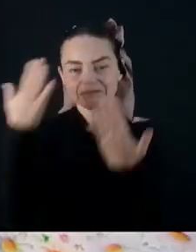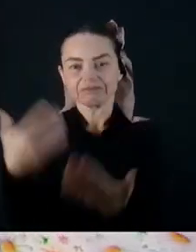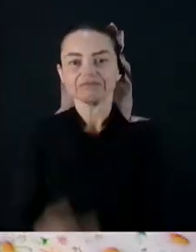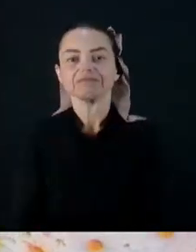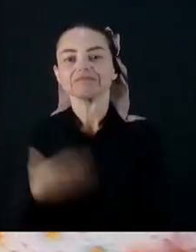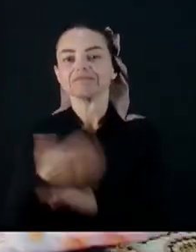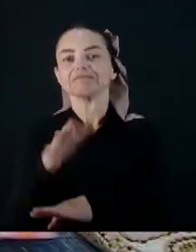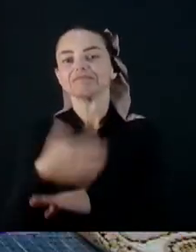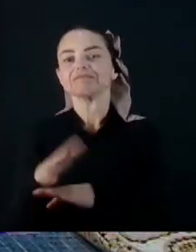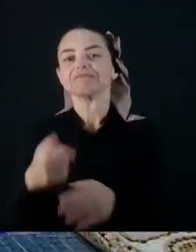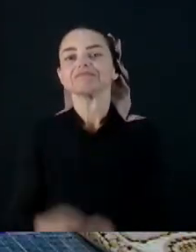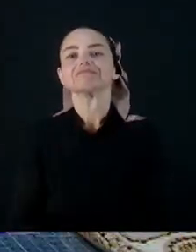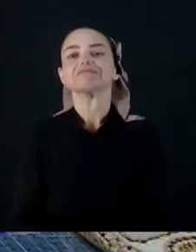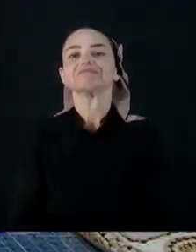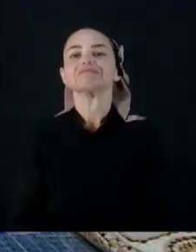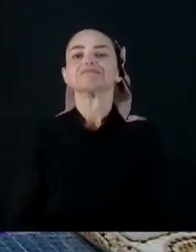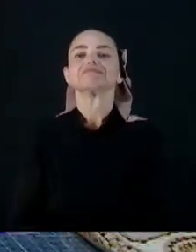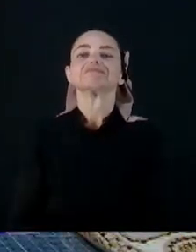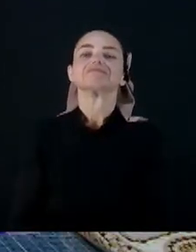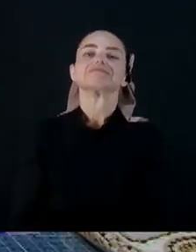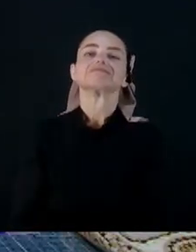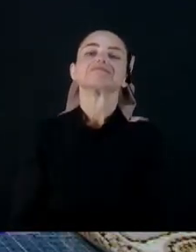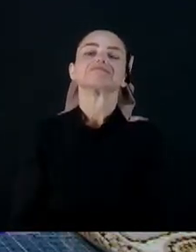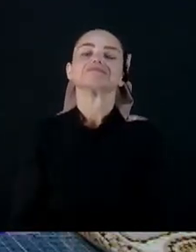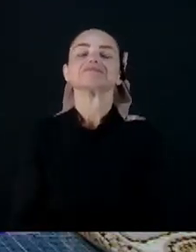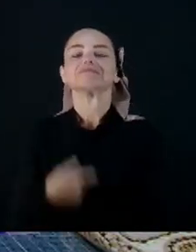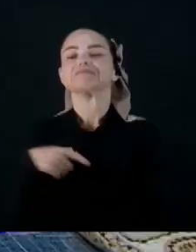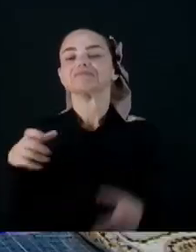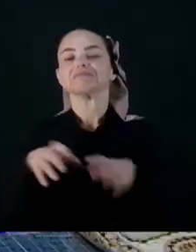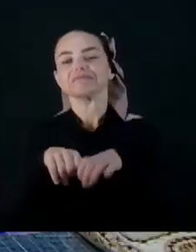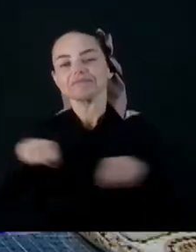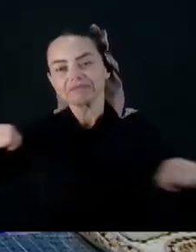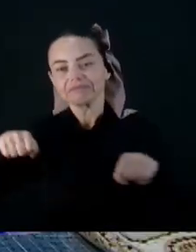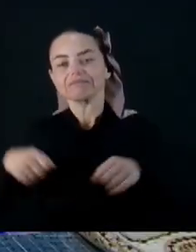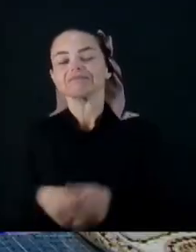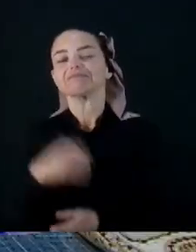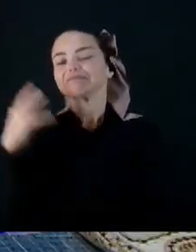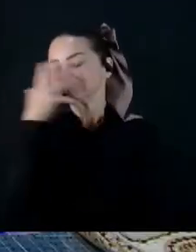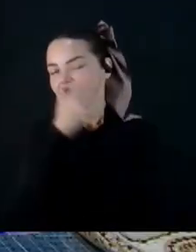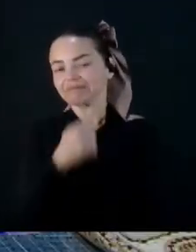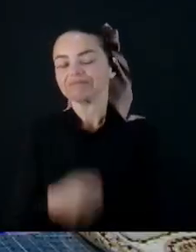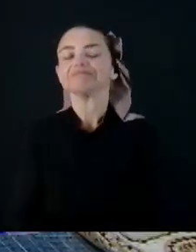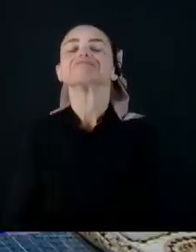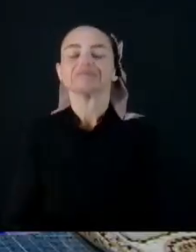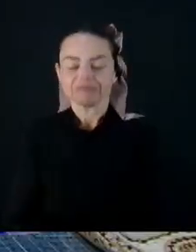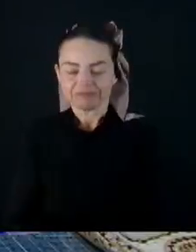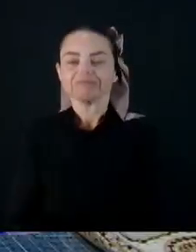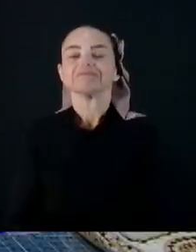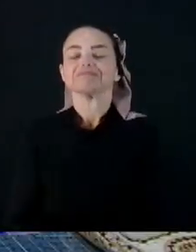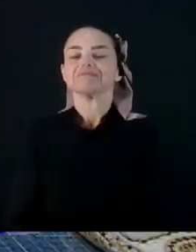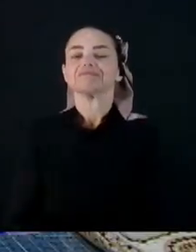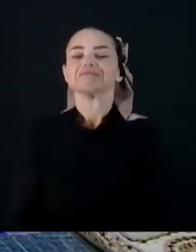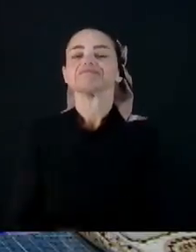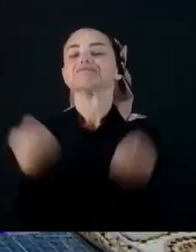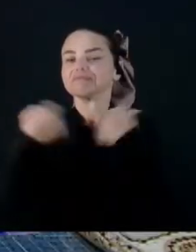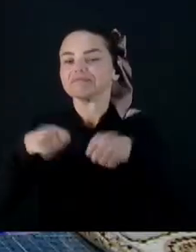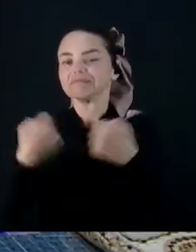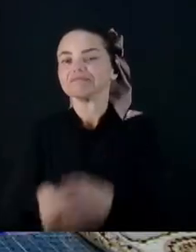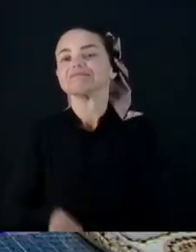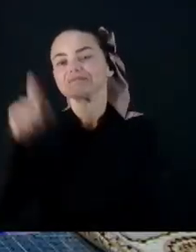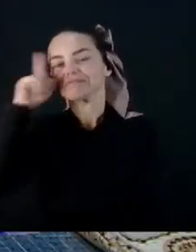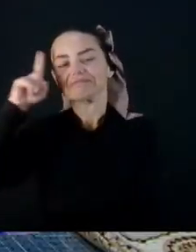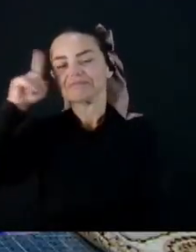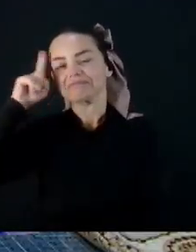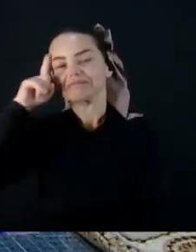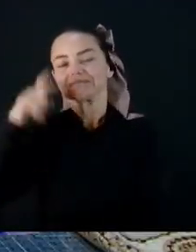Aqui, por ensinar pra gente esses saquinhos multiuso tão lindos e tão necessários, né, pro nosso dia a dia, pra facilitar